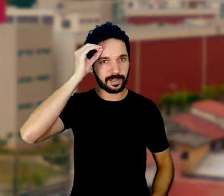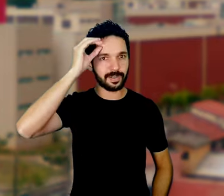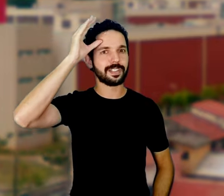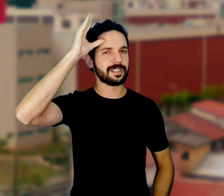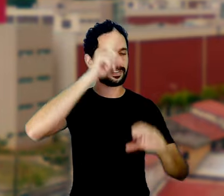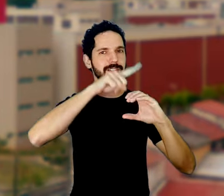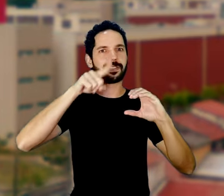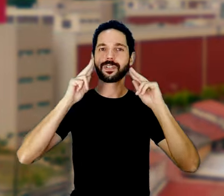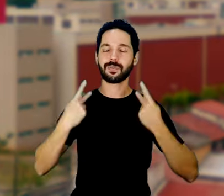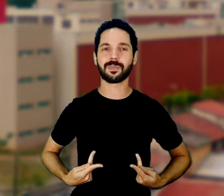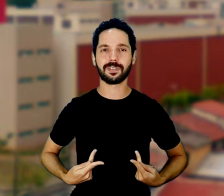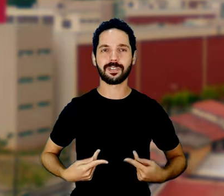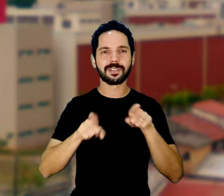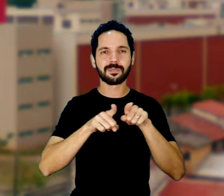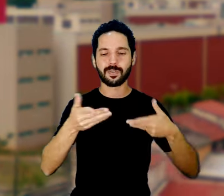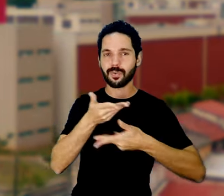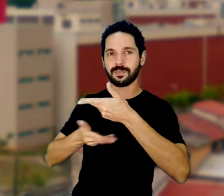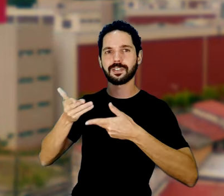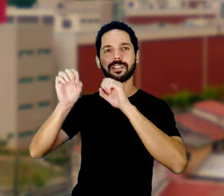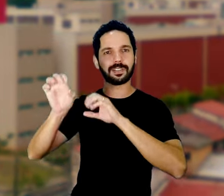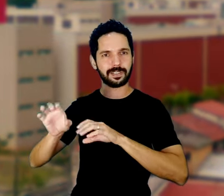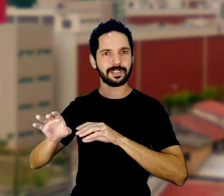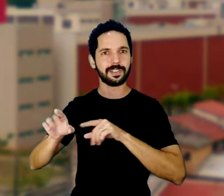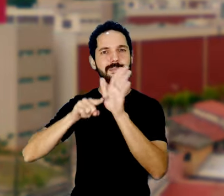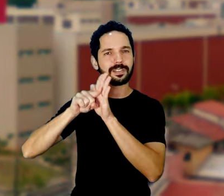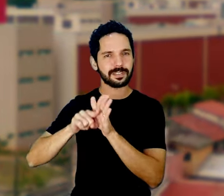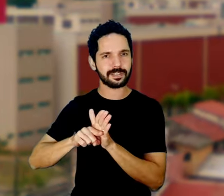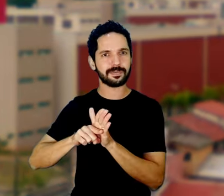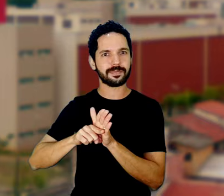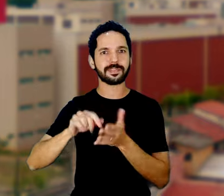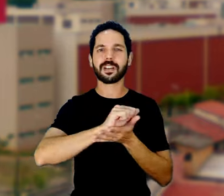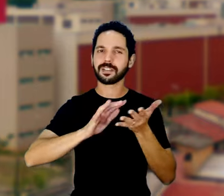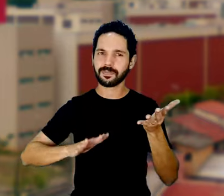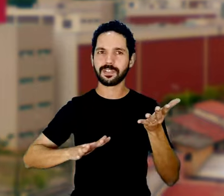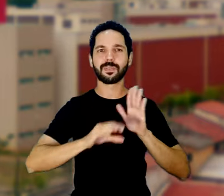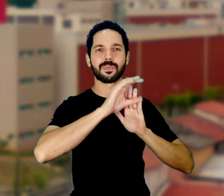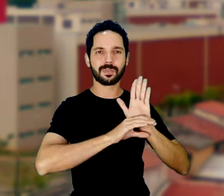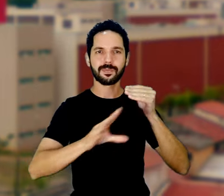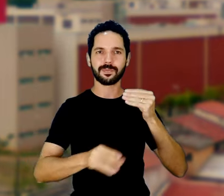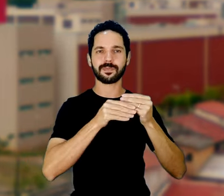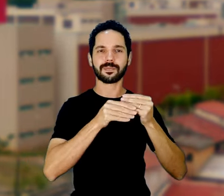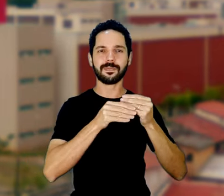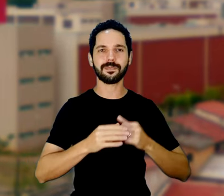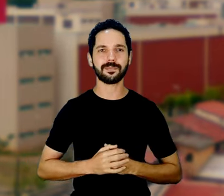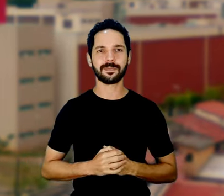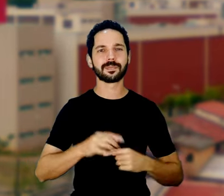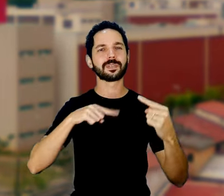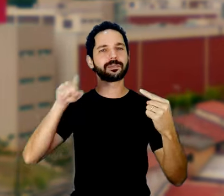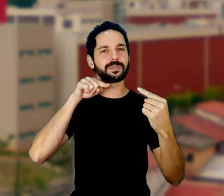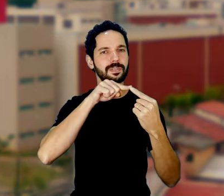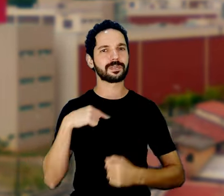conhecimento das ciências humanas e suas articulações com o ensino, a pesquisa e as atividades extracurriculares.